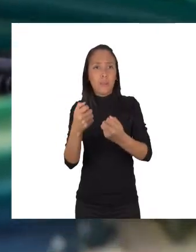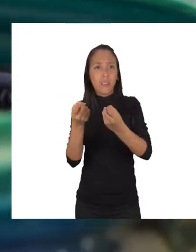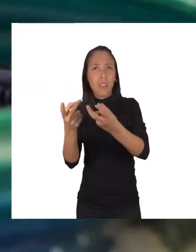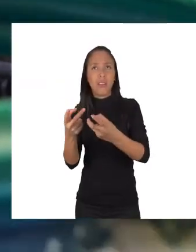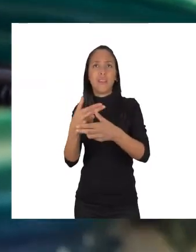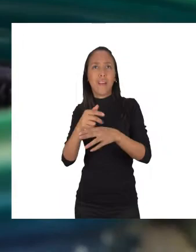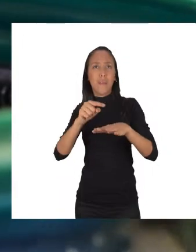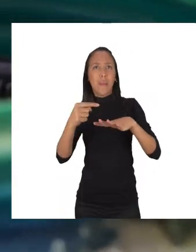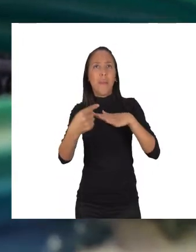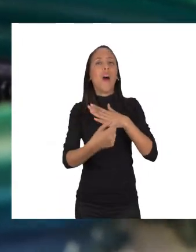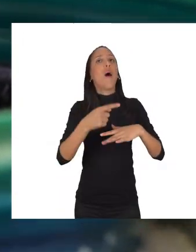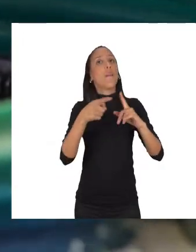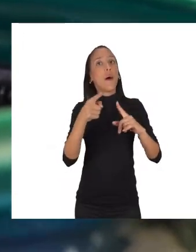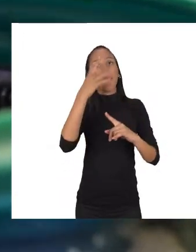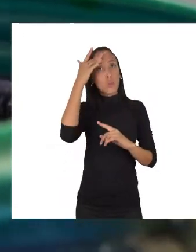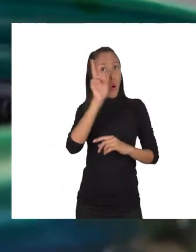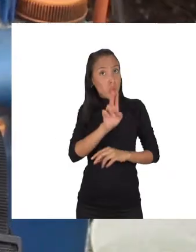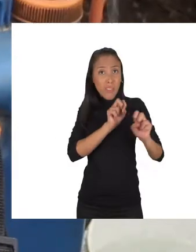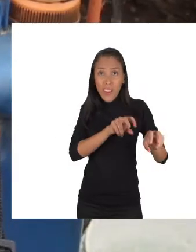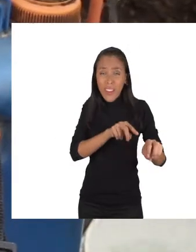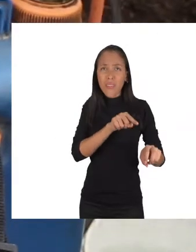usou agrotóxico, o caminho da pessoa é esse.